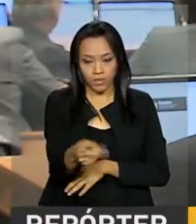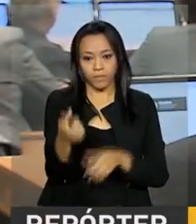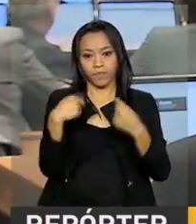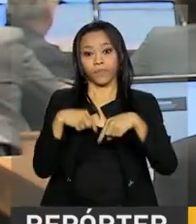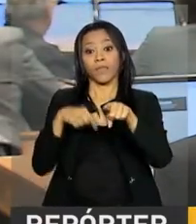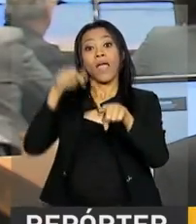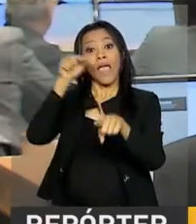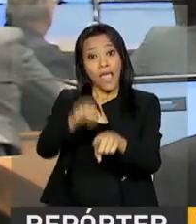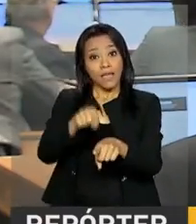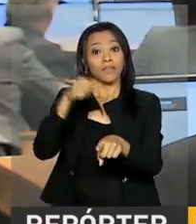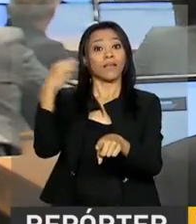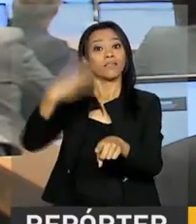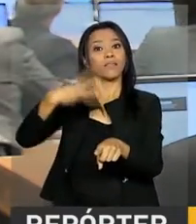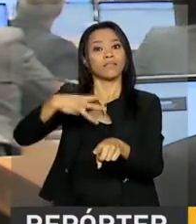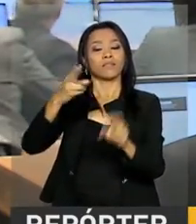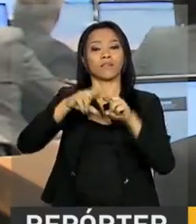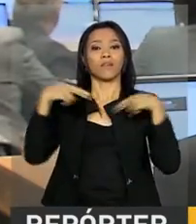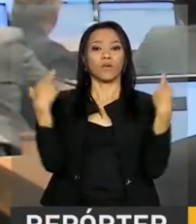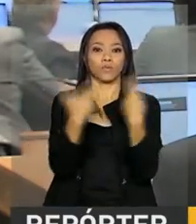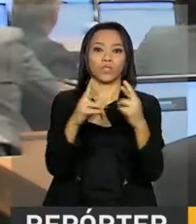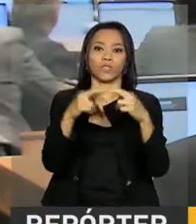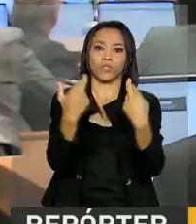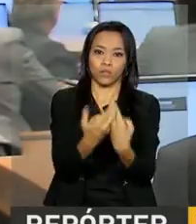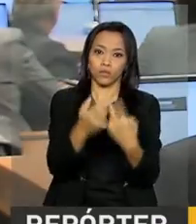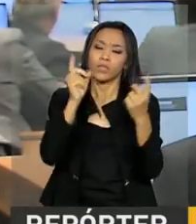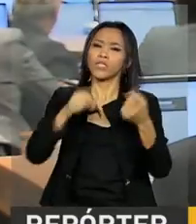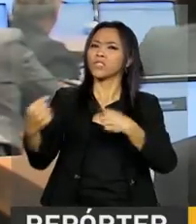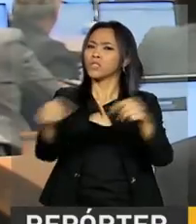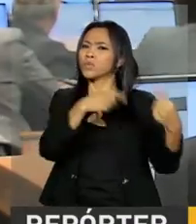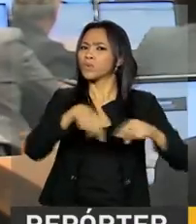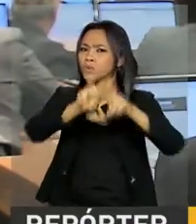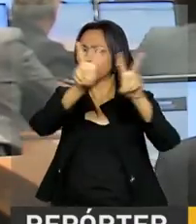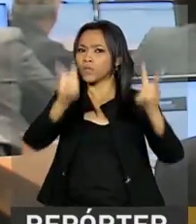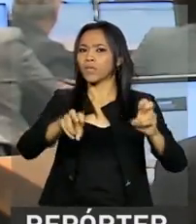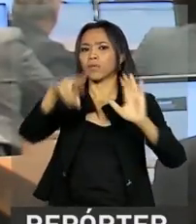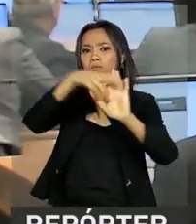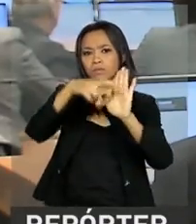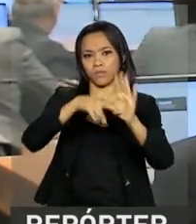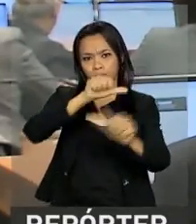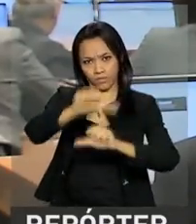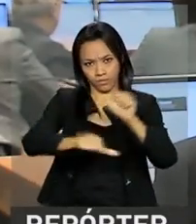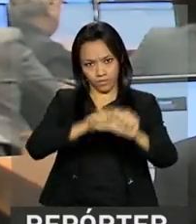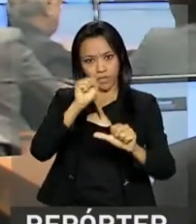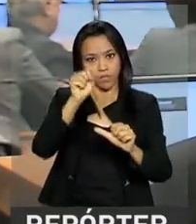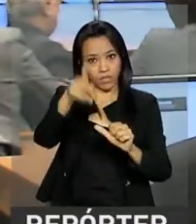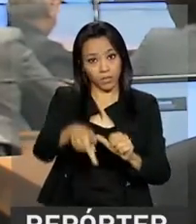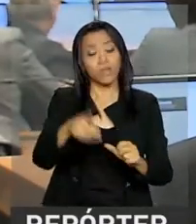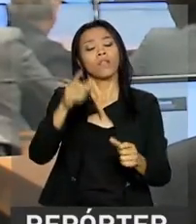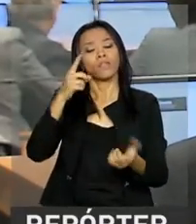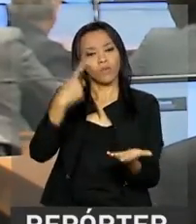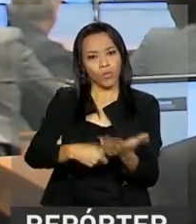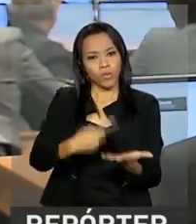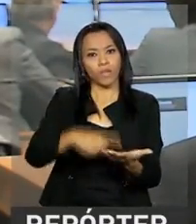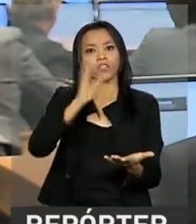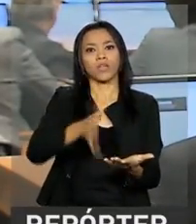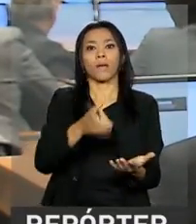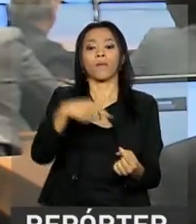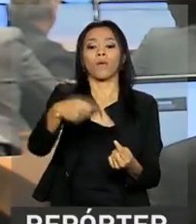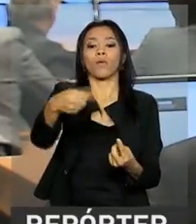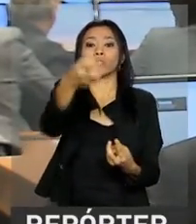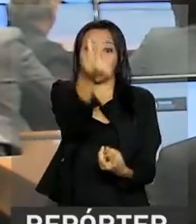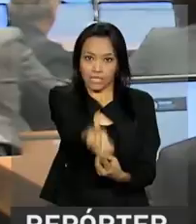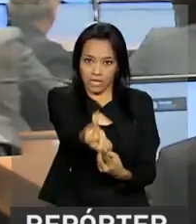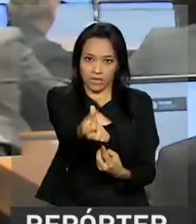promovida pela comissão especial que discute a reforma da previdência estão marcadas outras seis audiências públicas até a